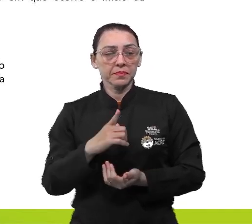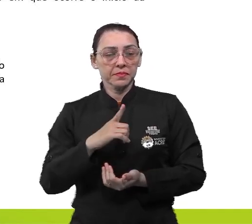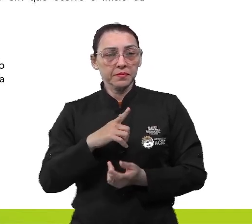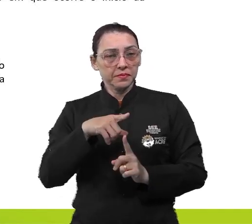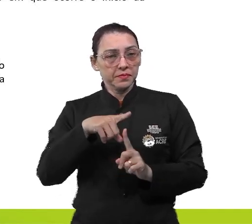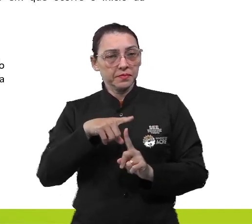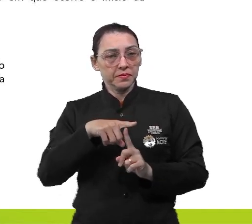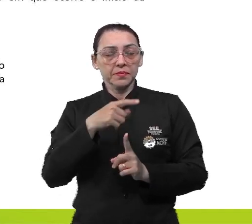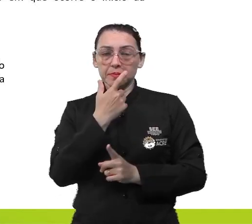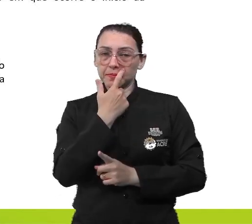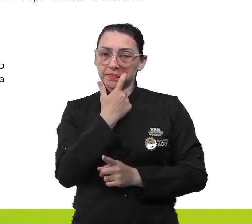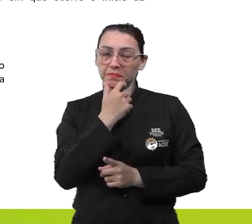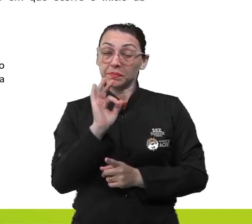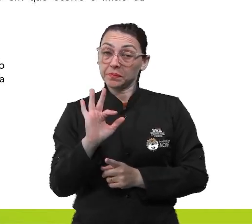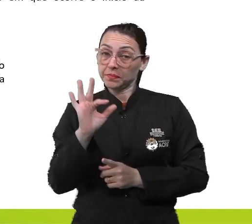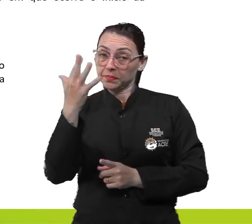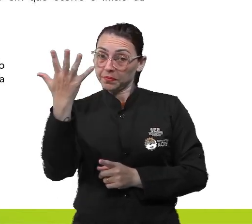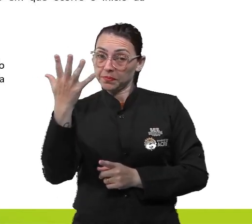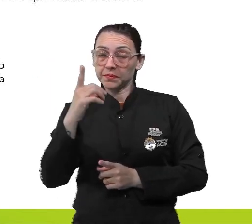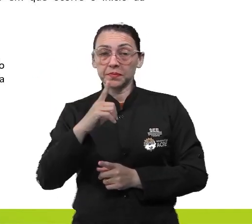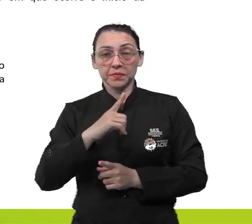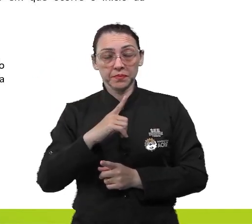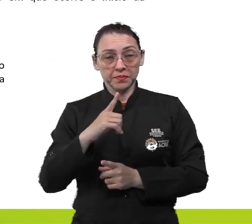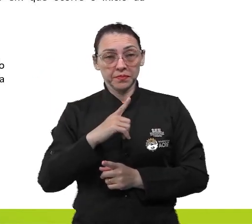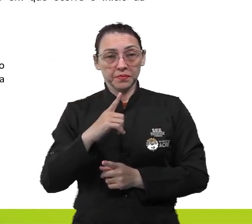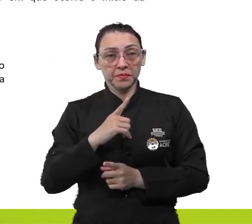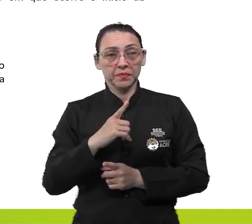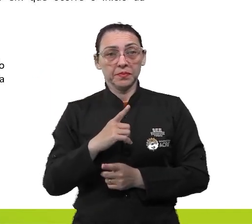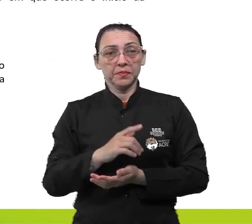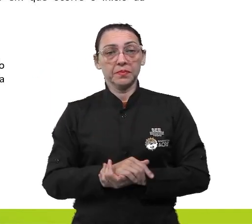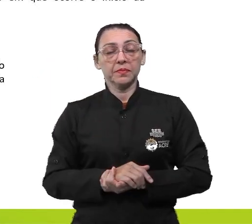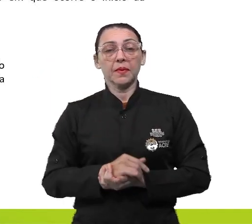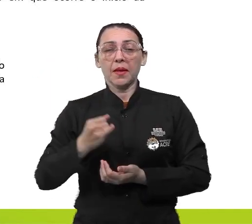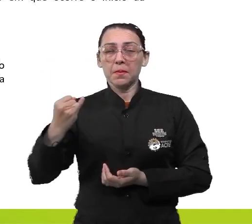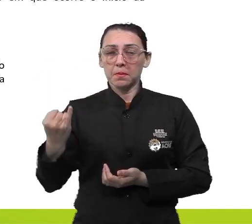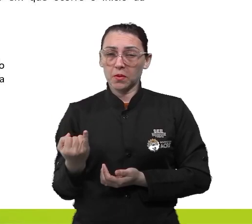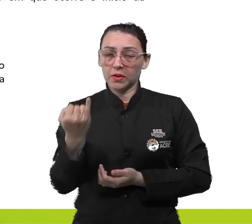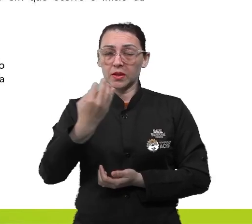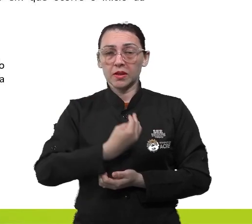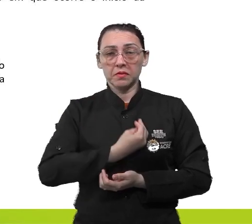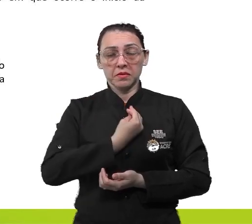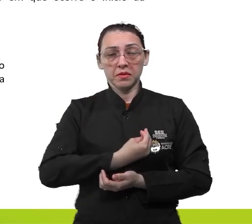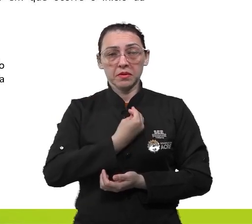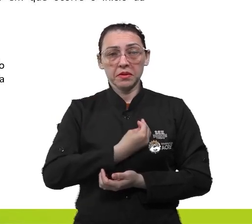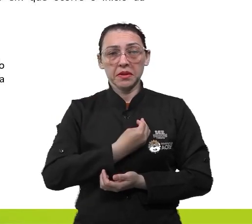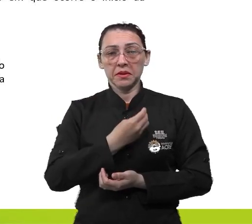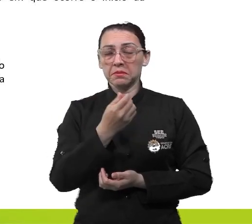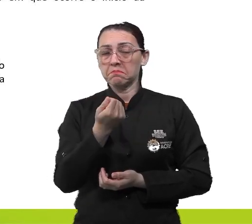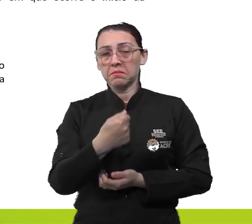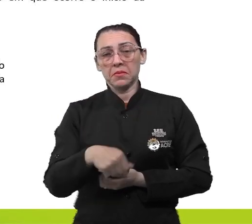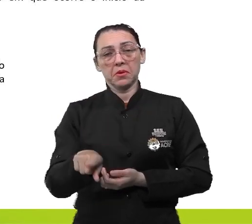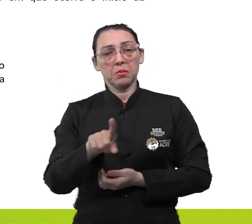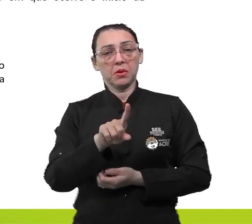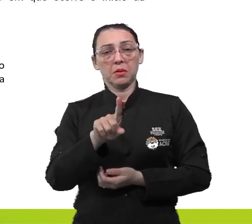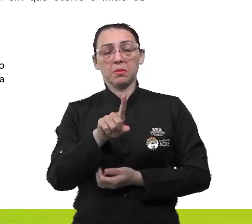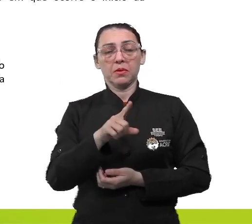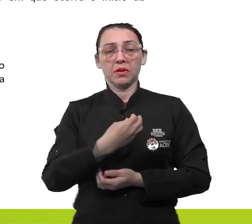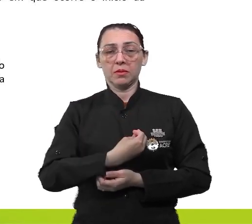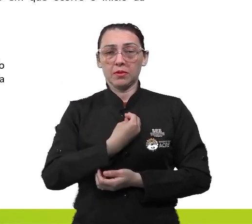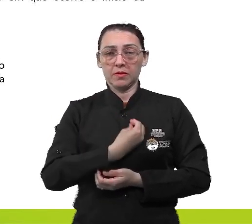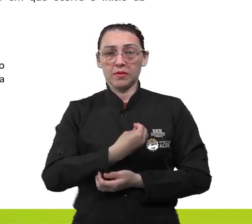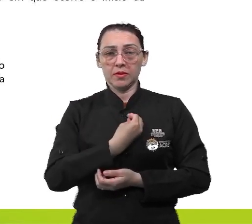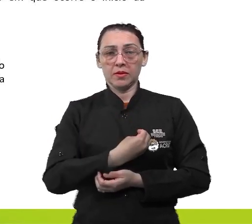tipos de órgãos. Acontece que existem aqueles que são essenciais à vida e aqueles que não são essenciais à vida.